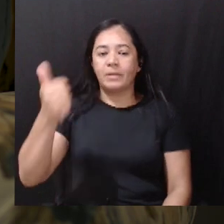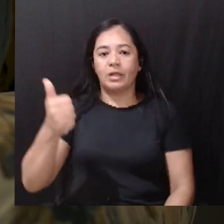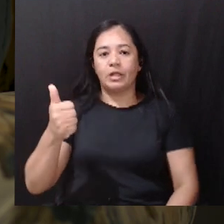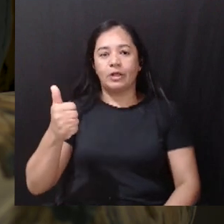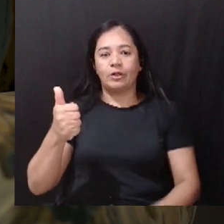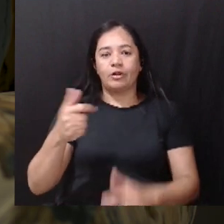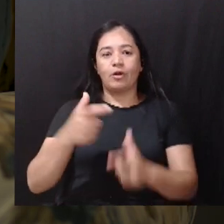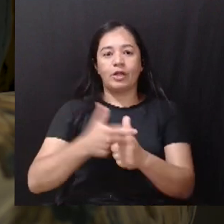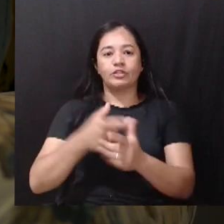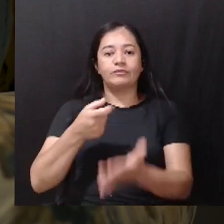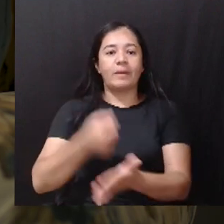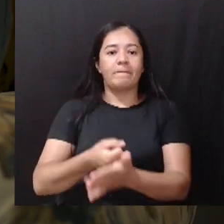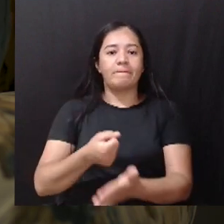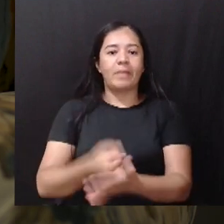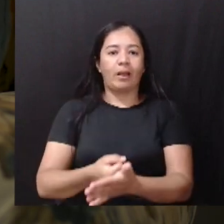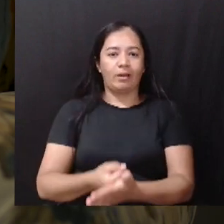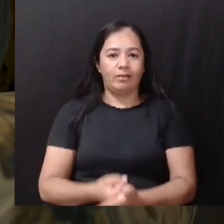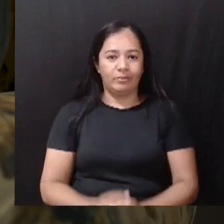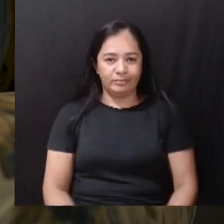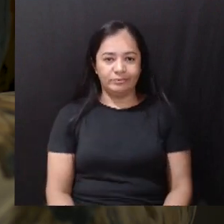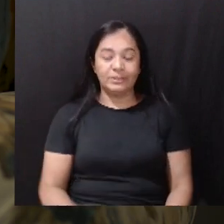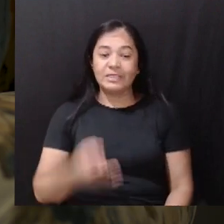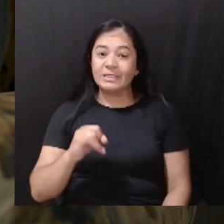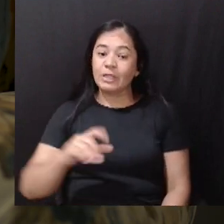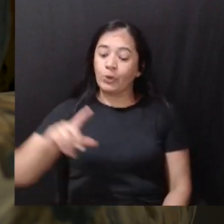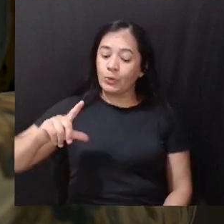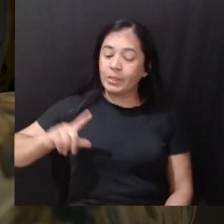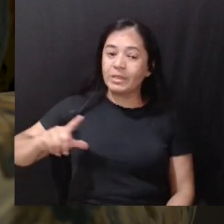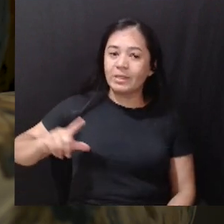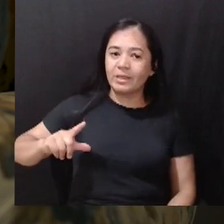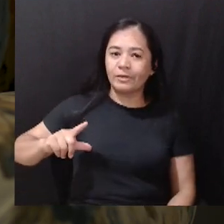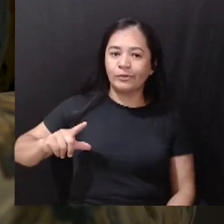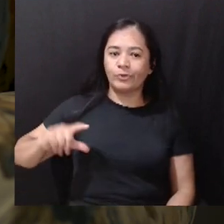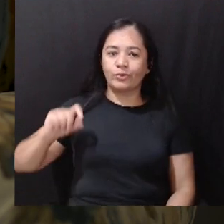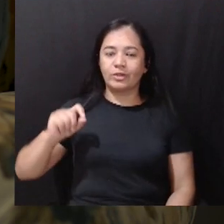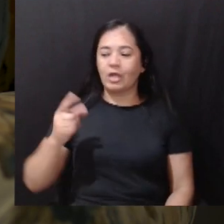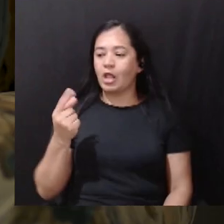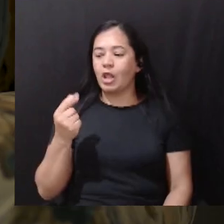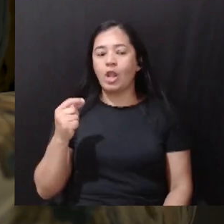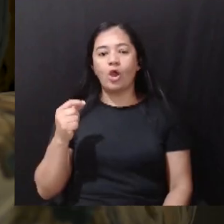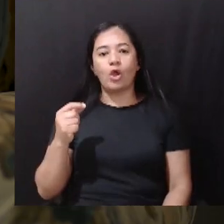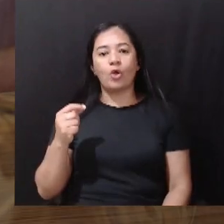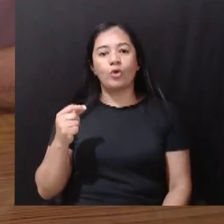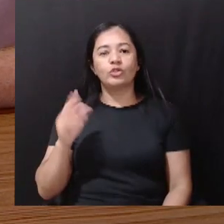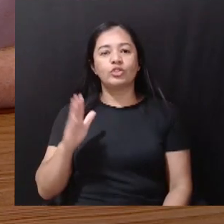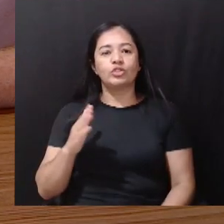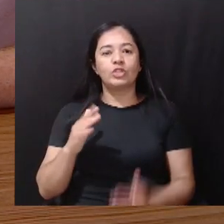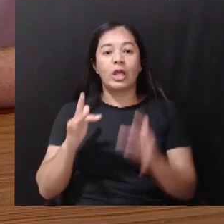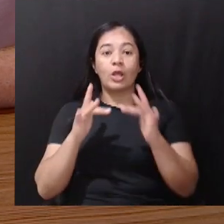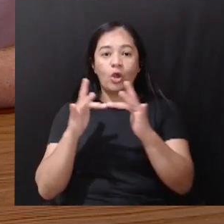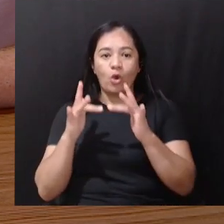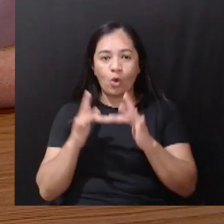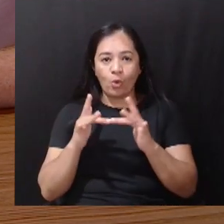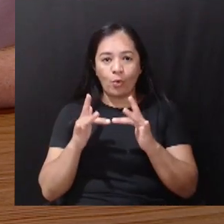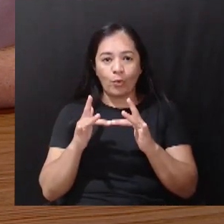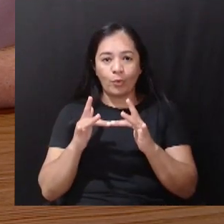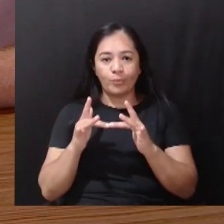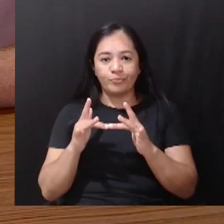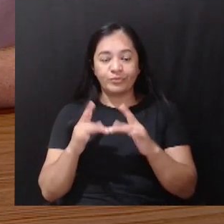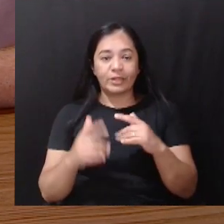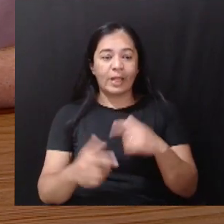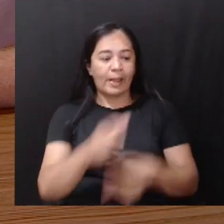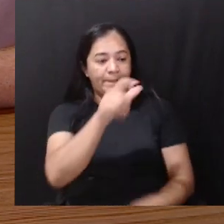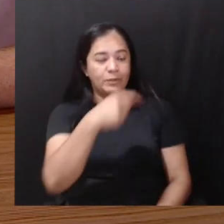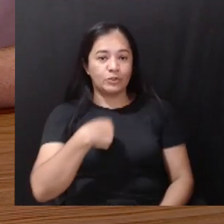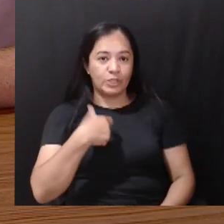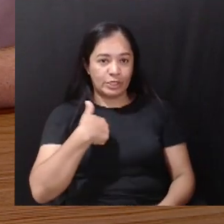dinheiro na mão. Então, se eu tenho a opção de ter o recurso na mão e entrar em contato com quem eu tô ali,